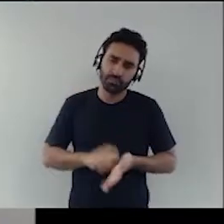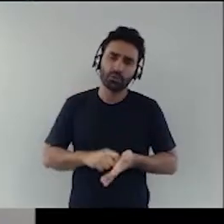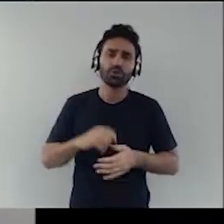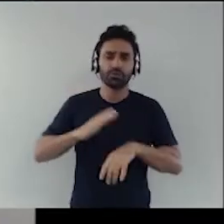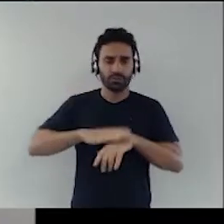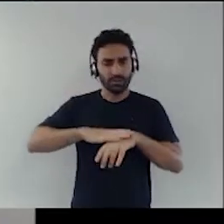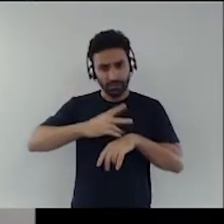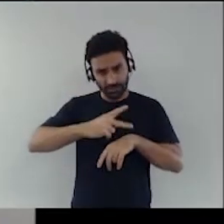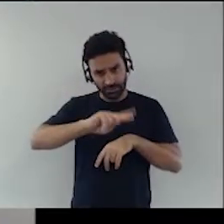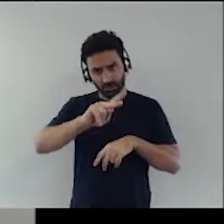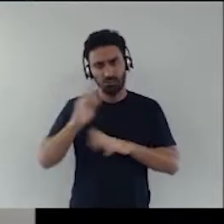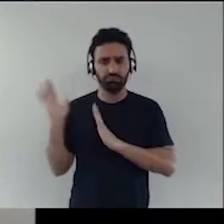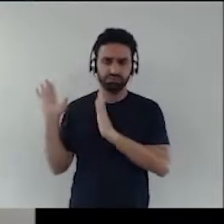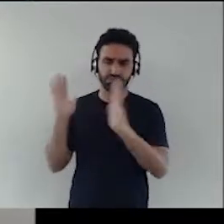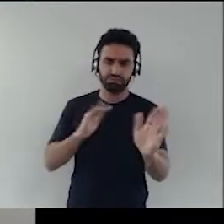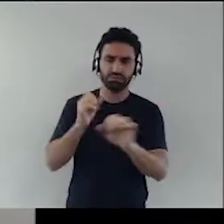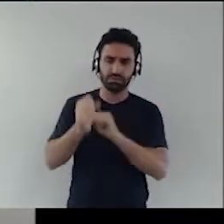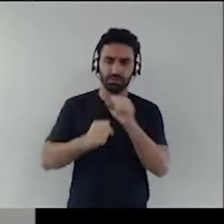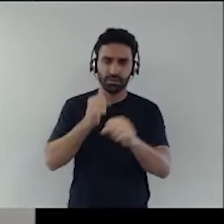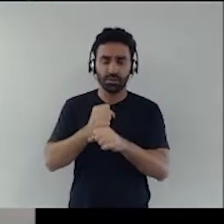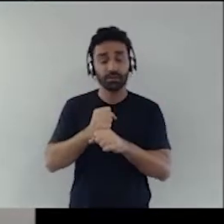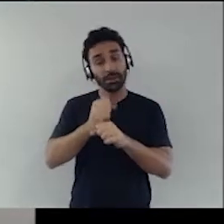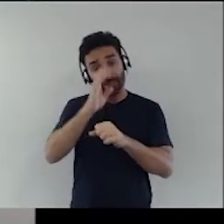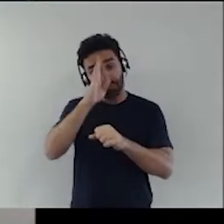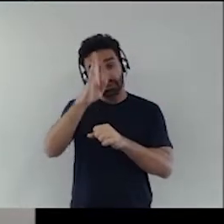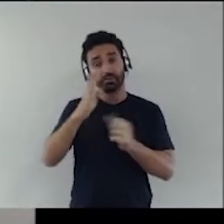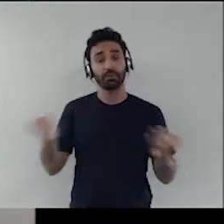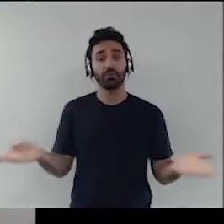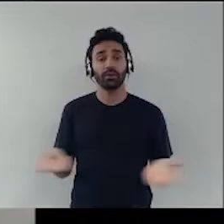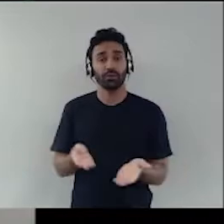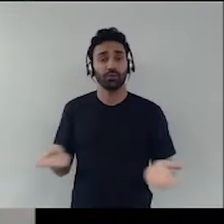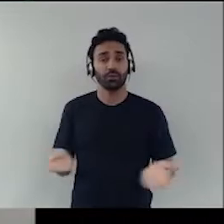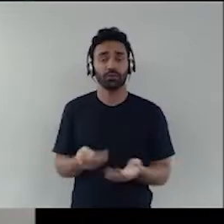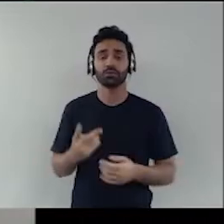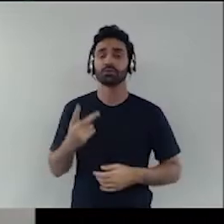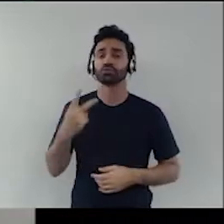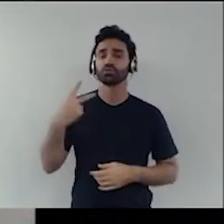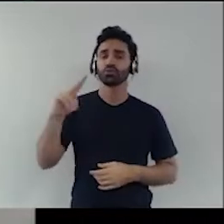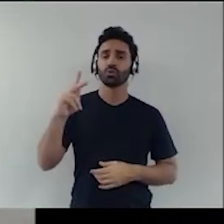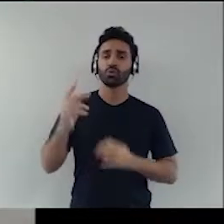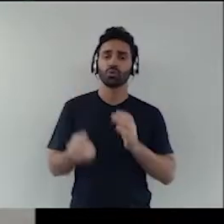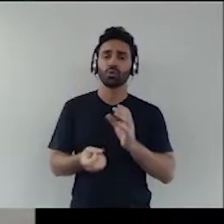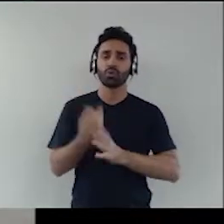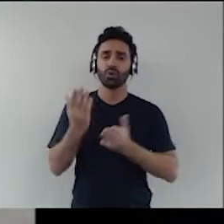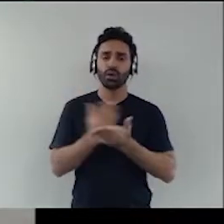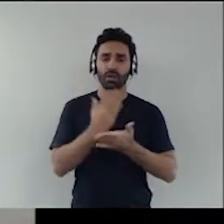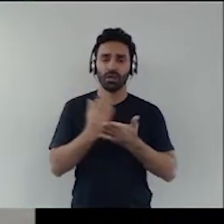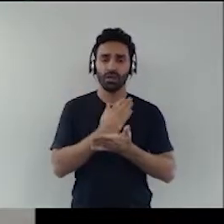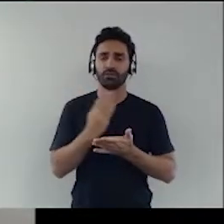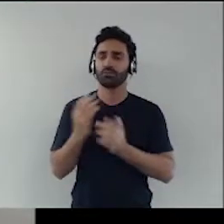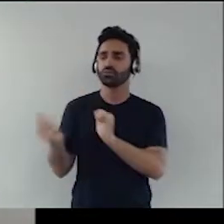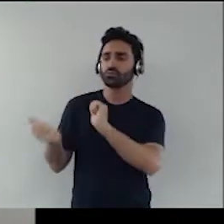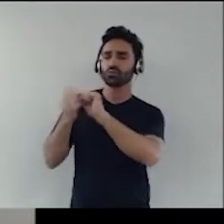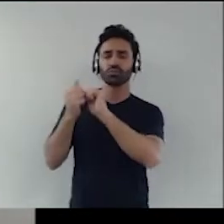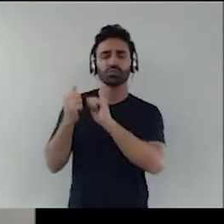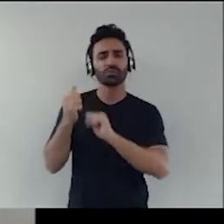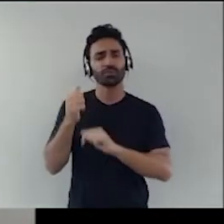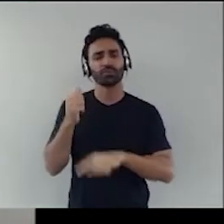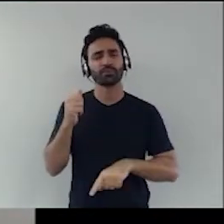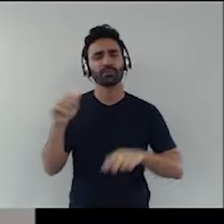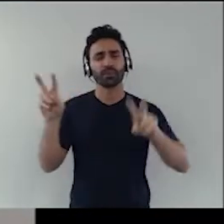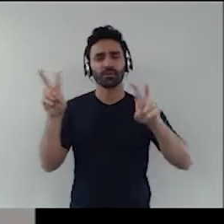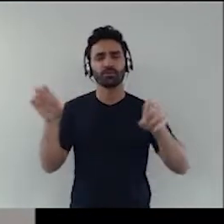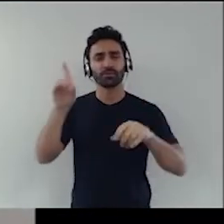todos, né? E especialmente agora, a sua última obra feita em coautoria, né? com relação